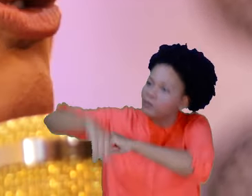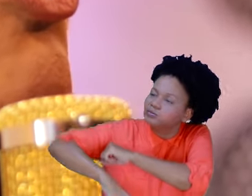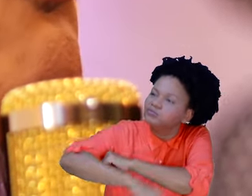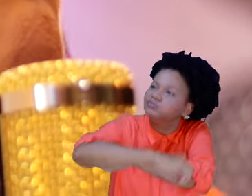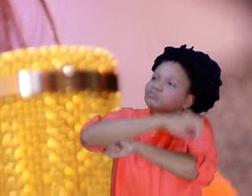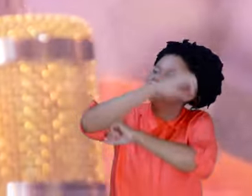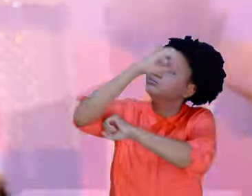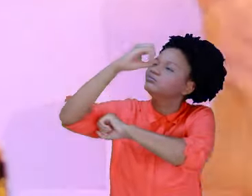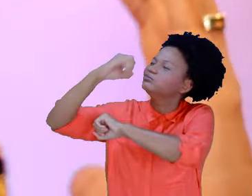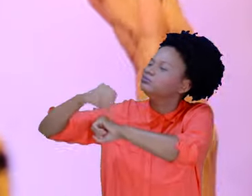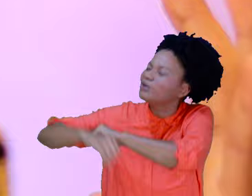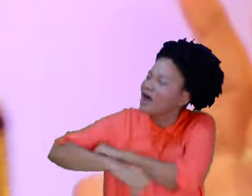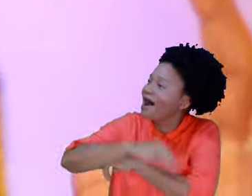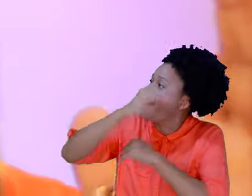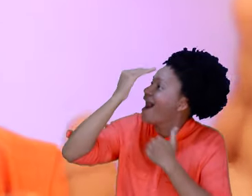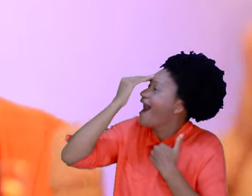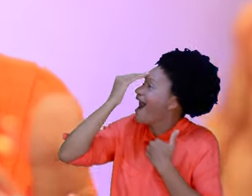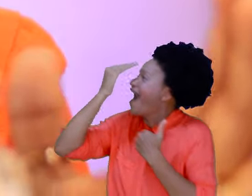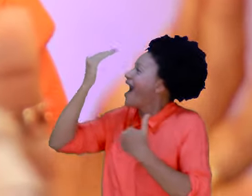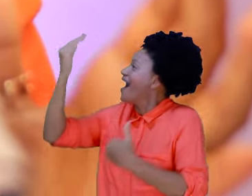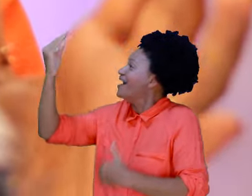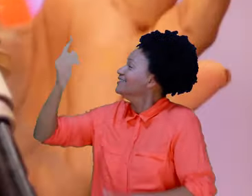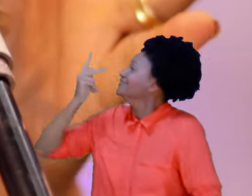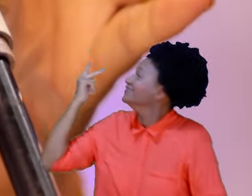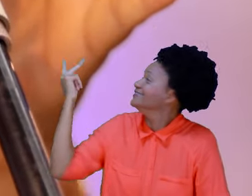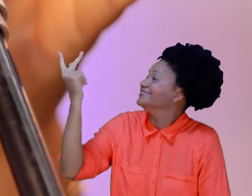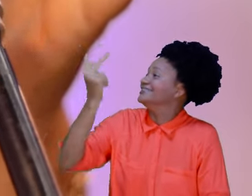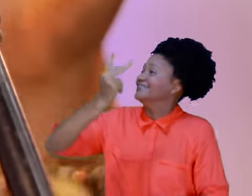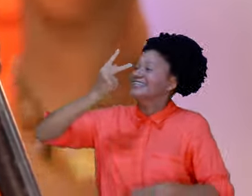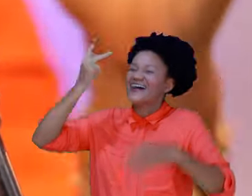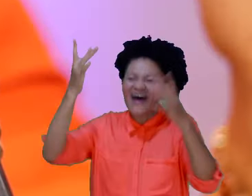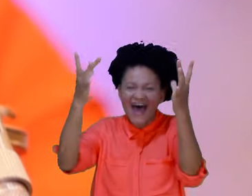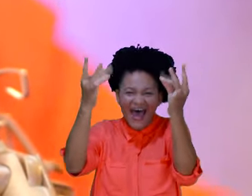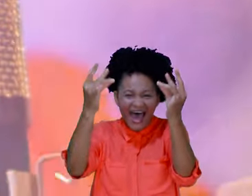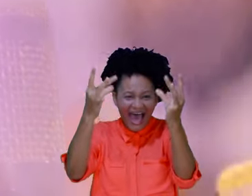detalhes da tua história.